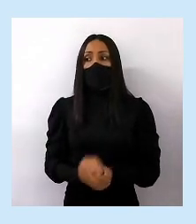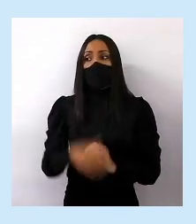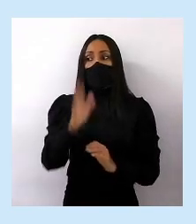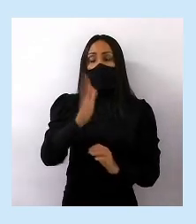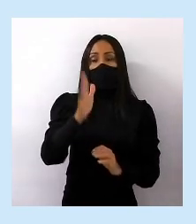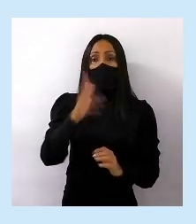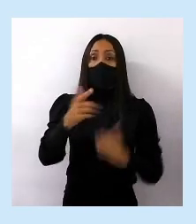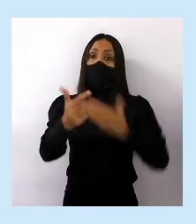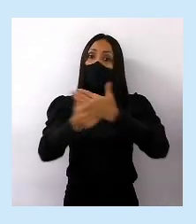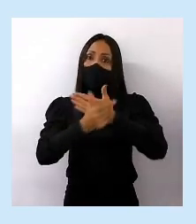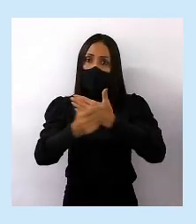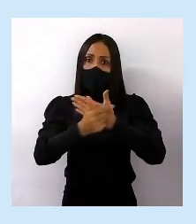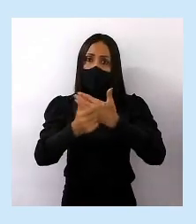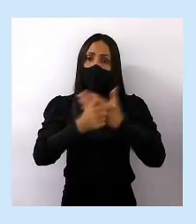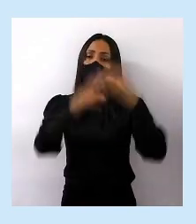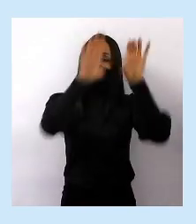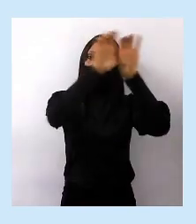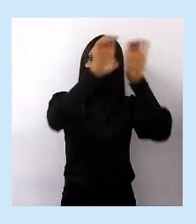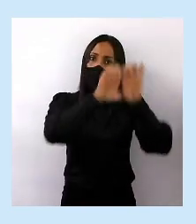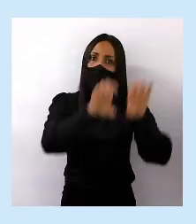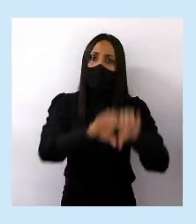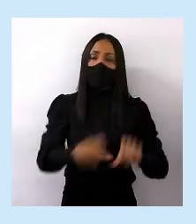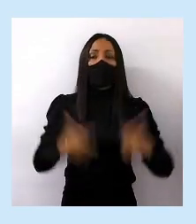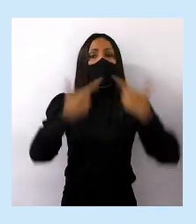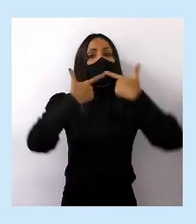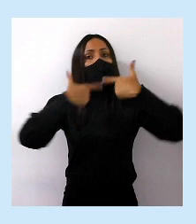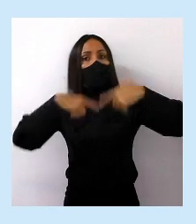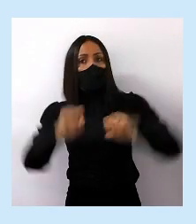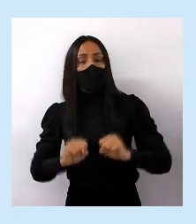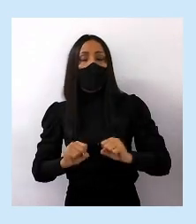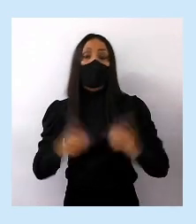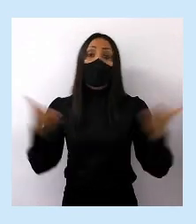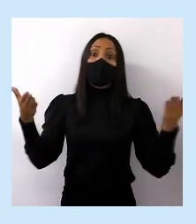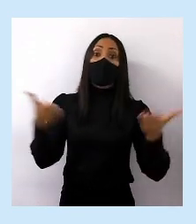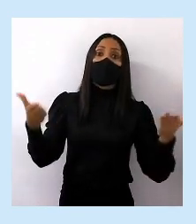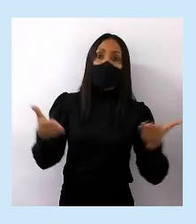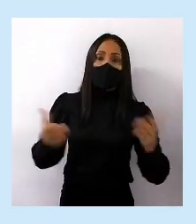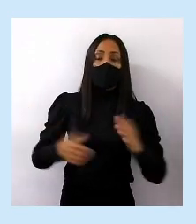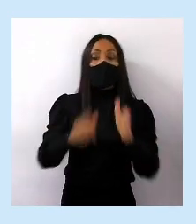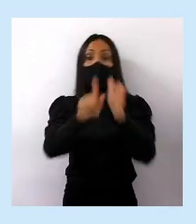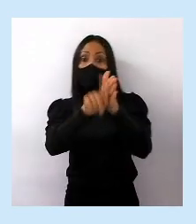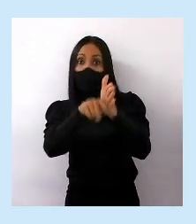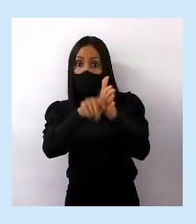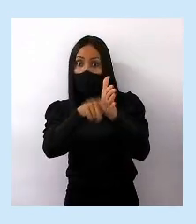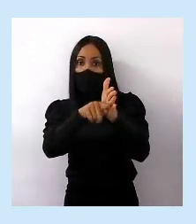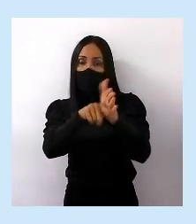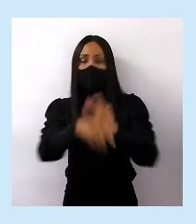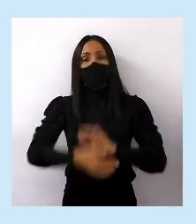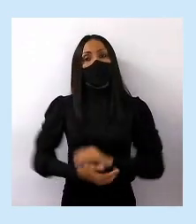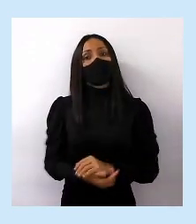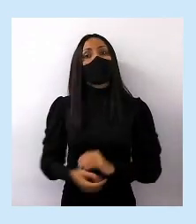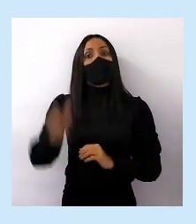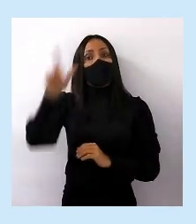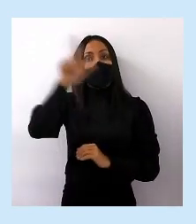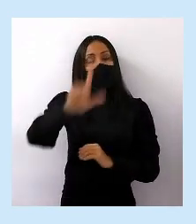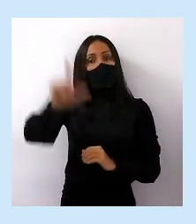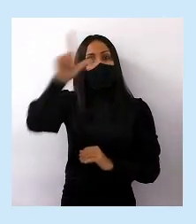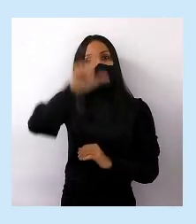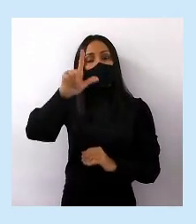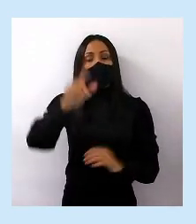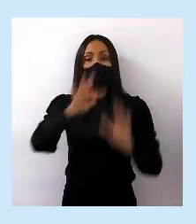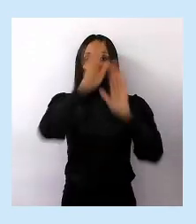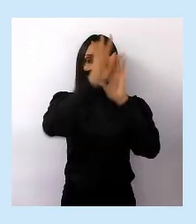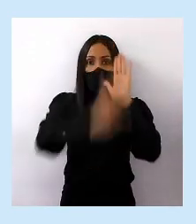de funções, de estrutura, de linguagem e agora sim, gêneros. A literatura, gente, e o